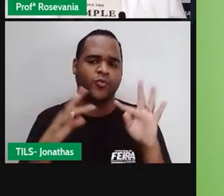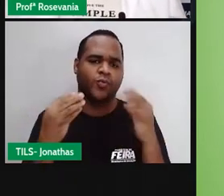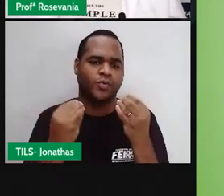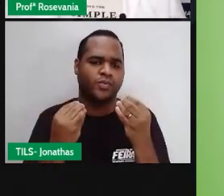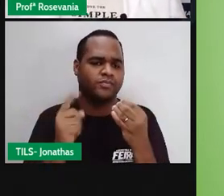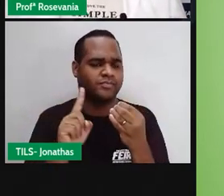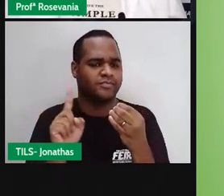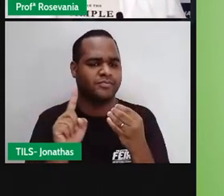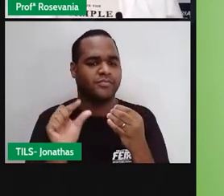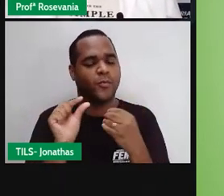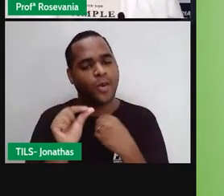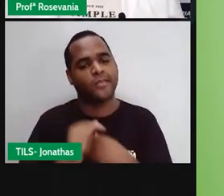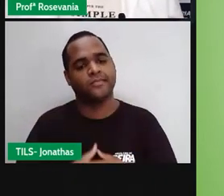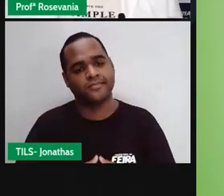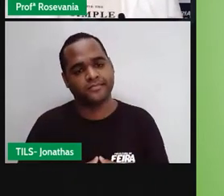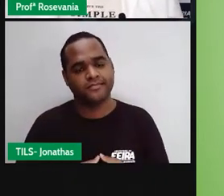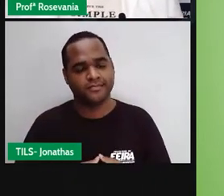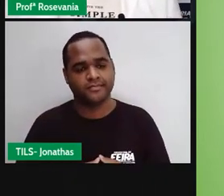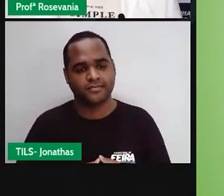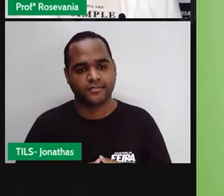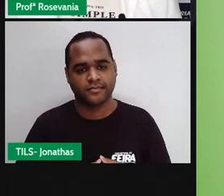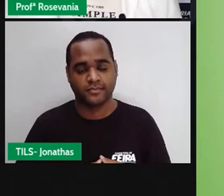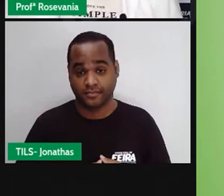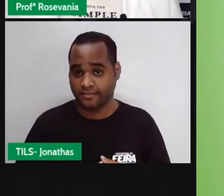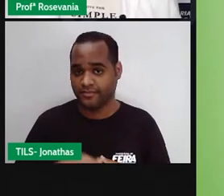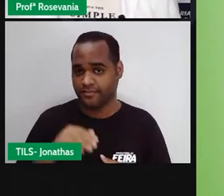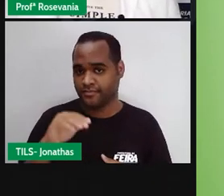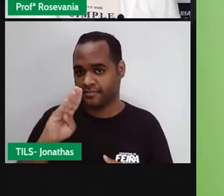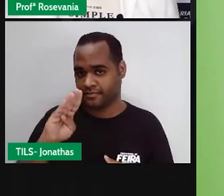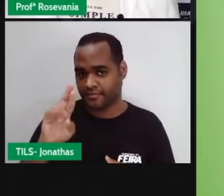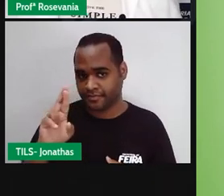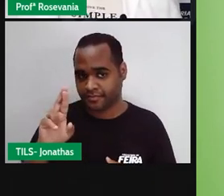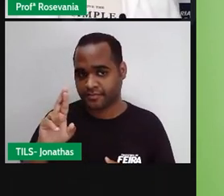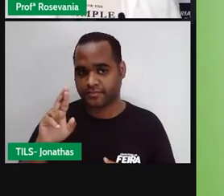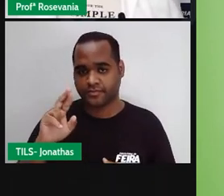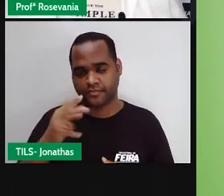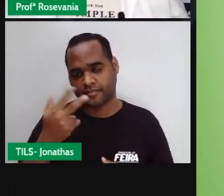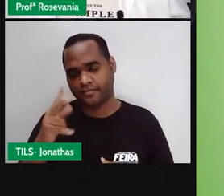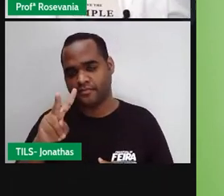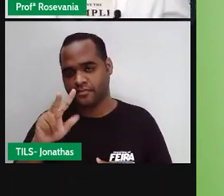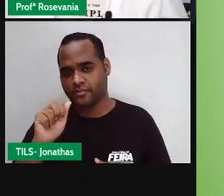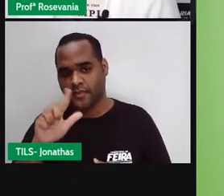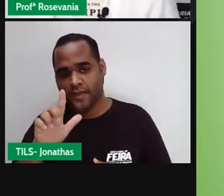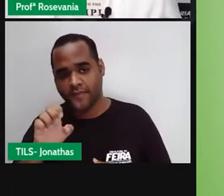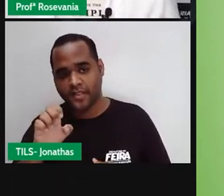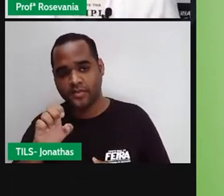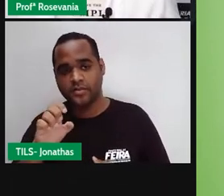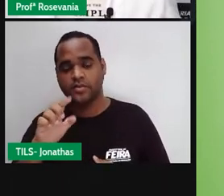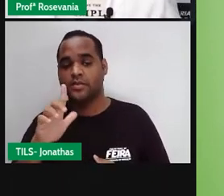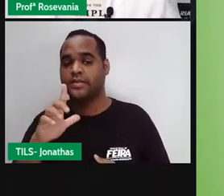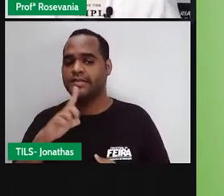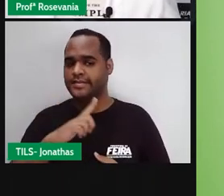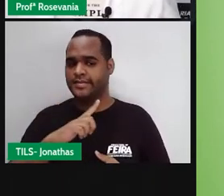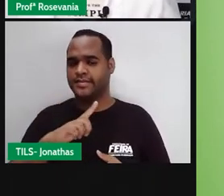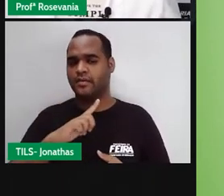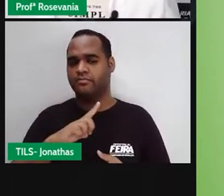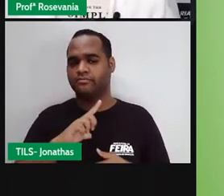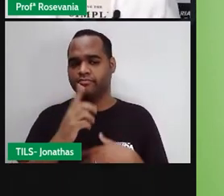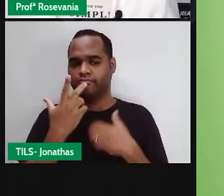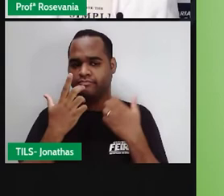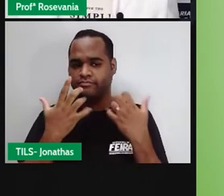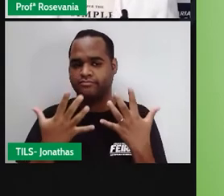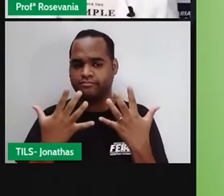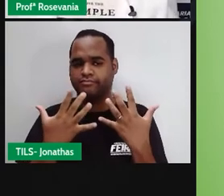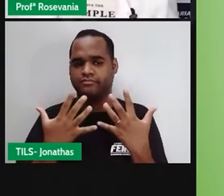E algumas delas, a exemplo, né, da própria Petrobras e da Vale, né, que a gente tinha, na realidade, a gente